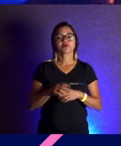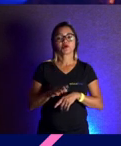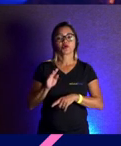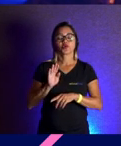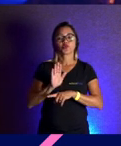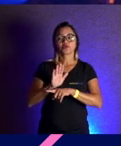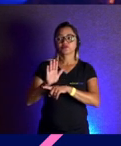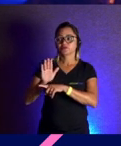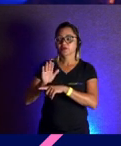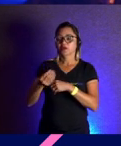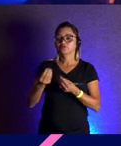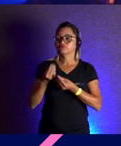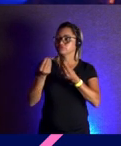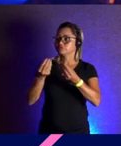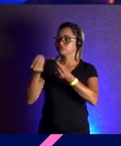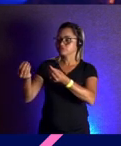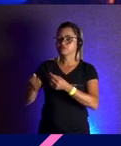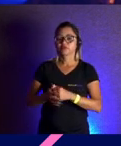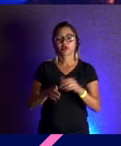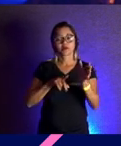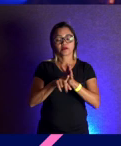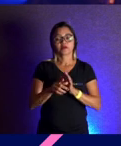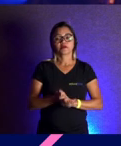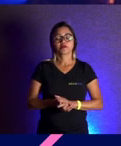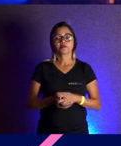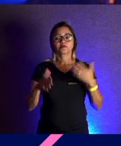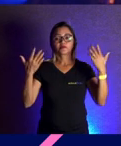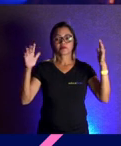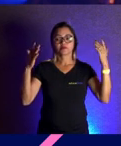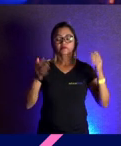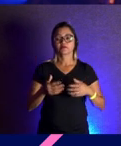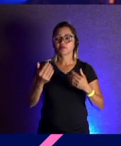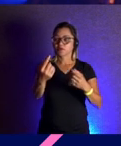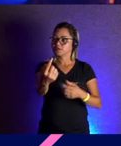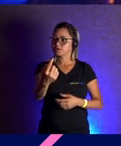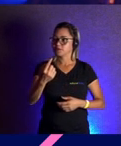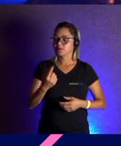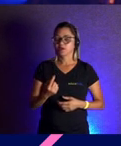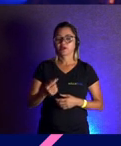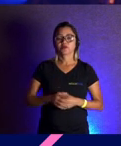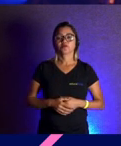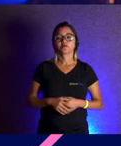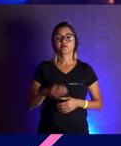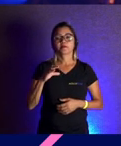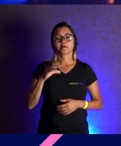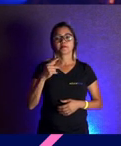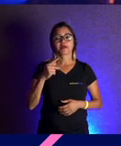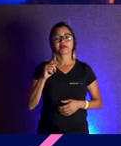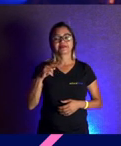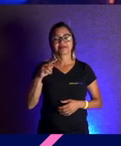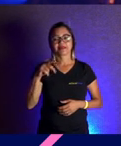identificar também. Então, por fim, queria pedir uma salva de palmas para receber aqui no palco do Coda.Br. Obrigado. Boa noite, pessoal.